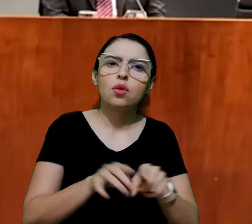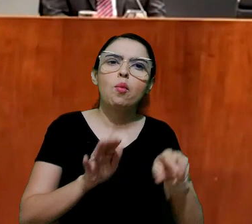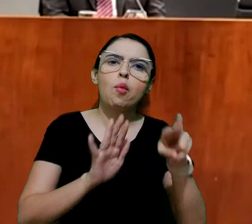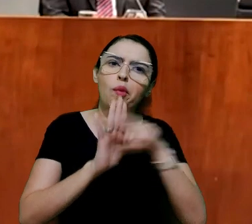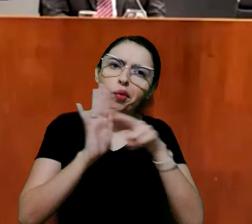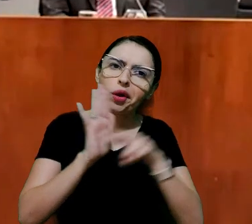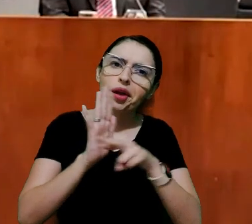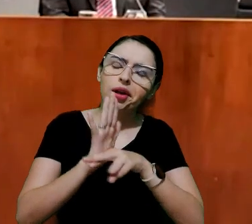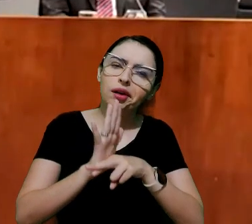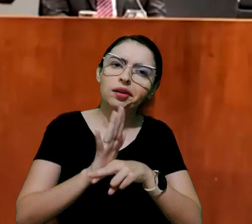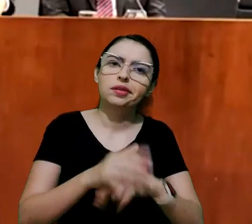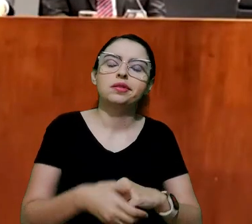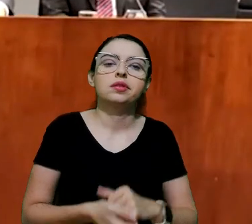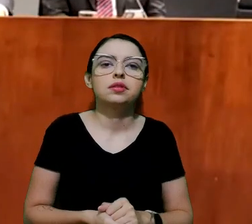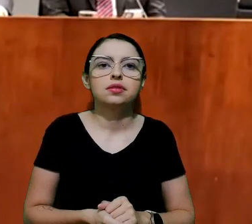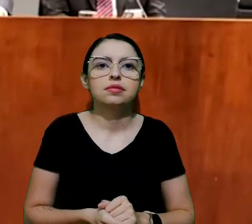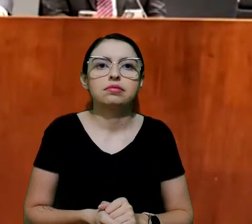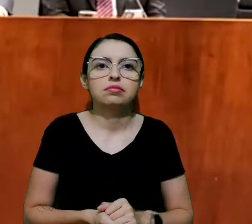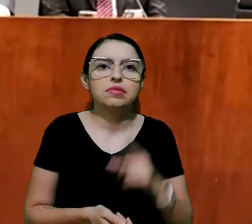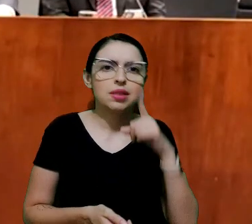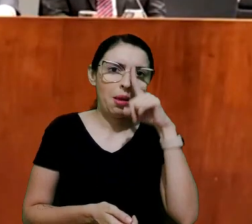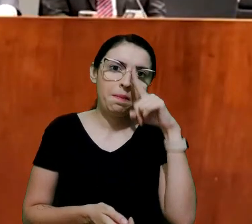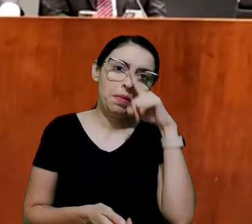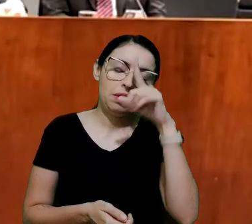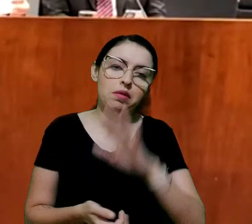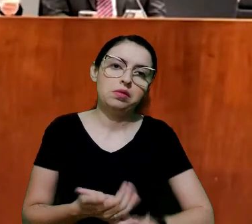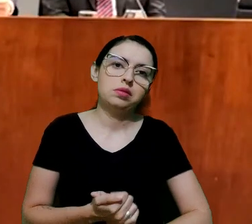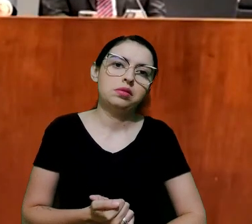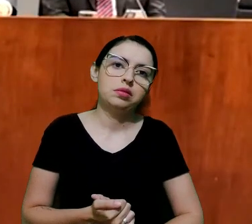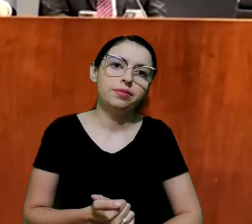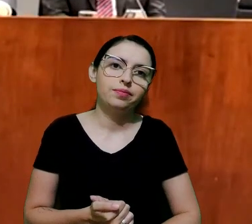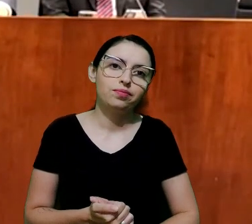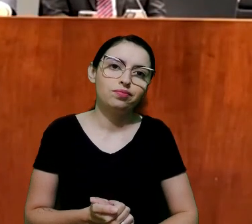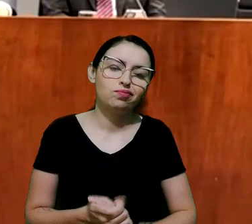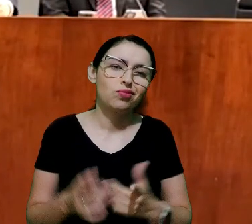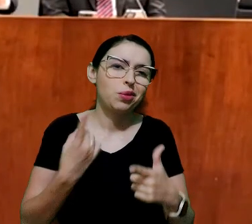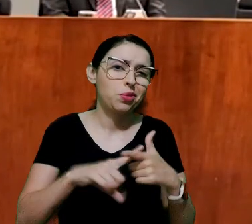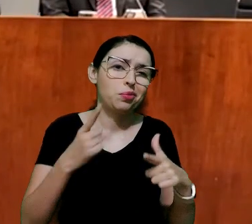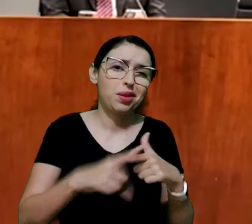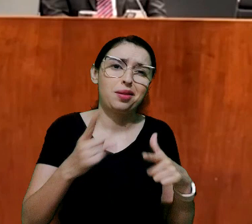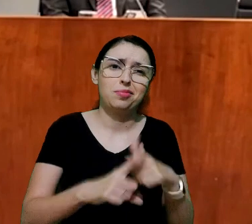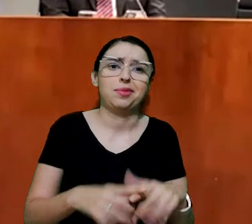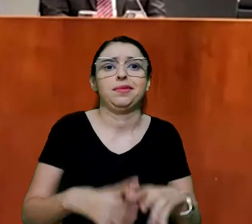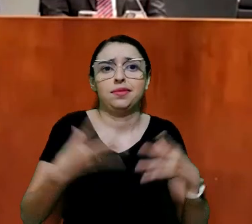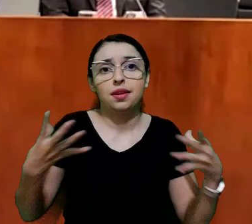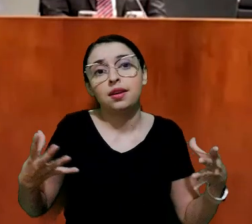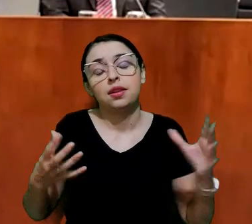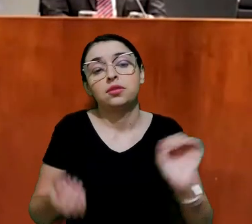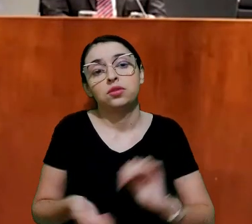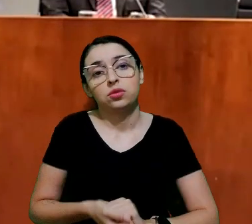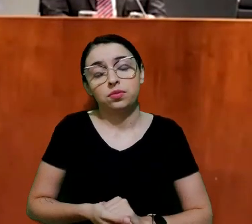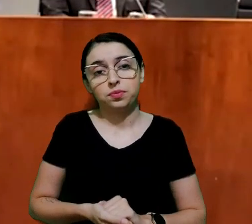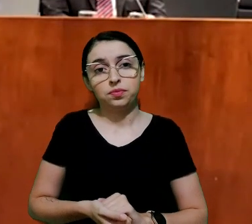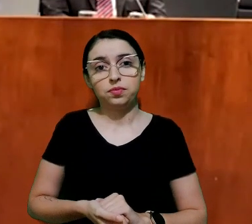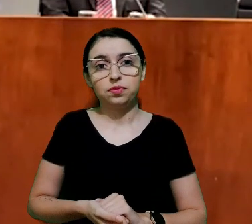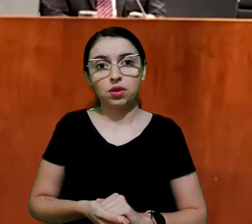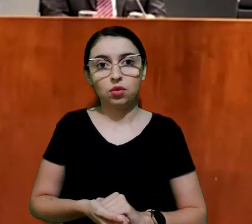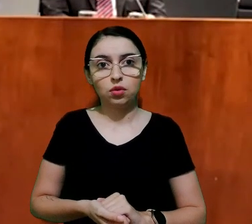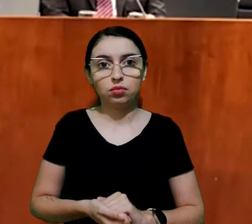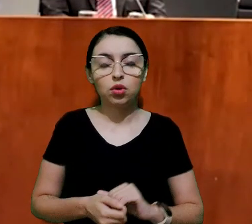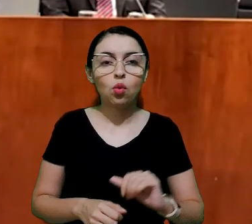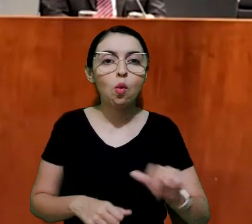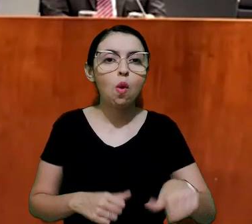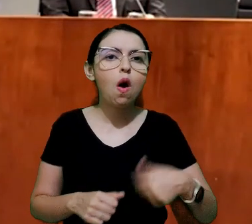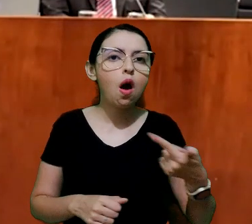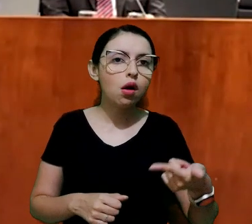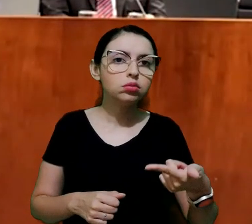contratuais. Gravíssimas. Gravíssimas. Nós temos tido problemas gravíssimos nessa área. Uma outra